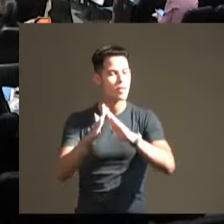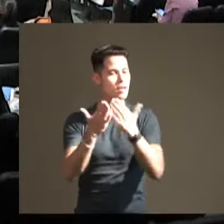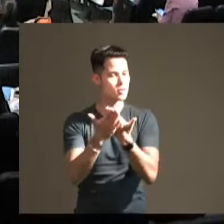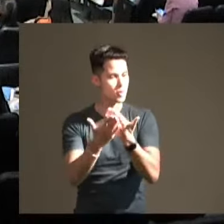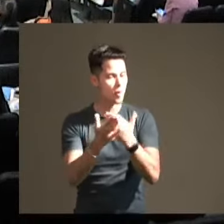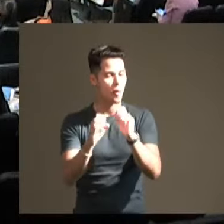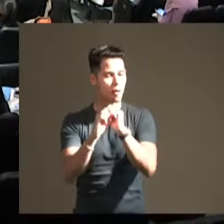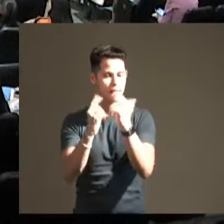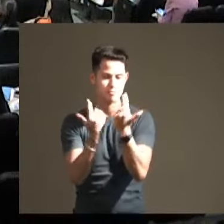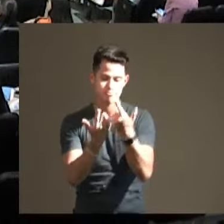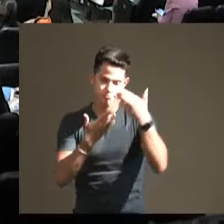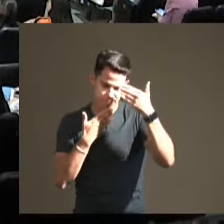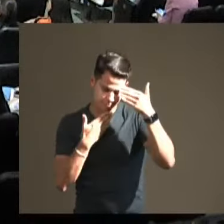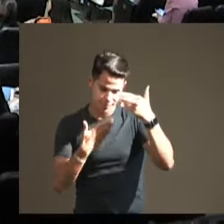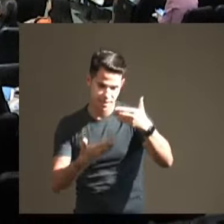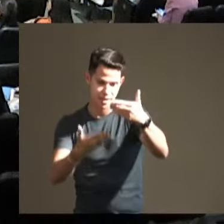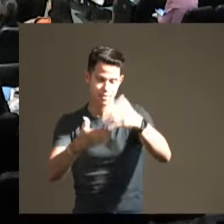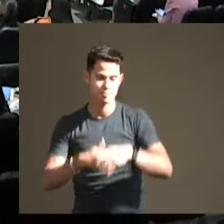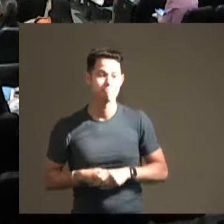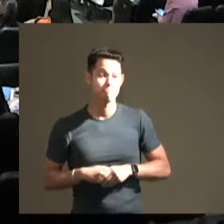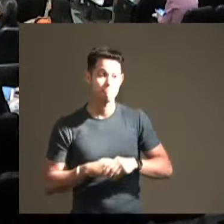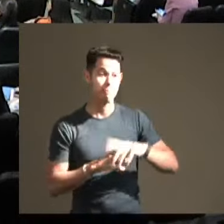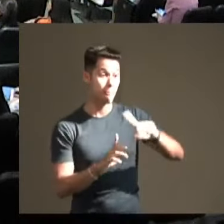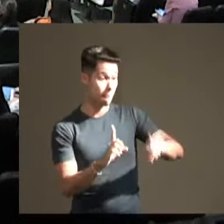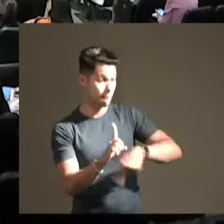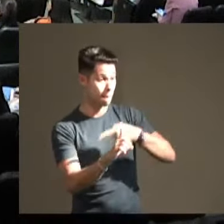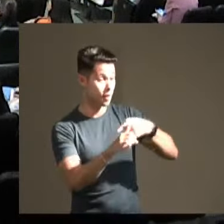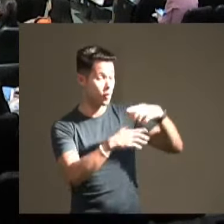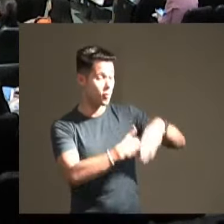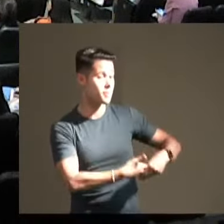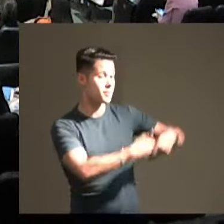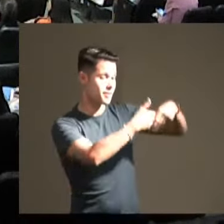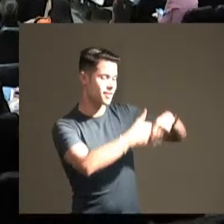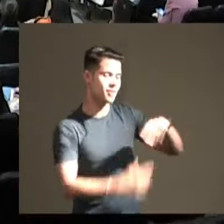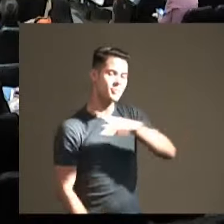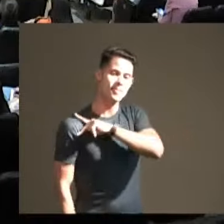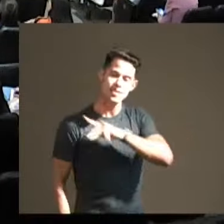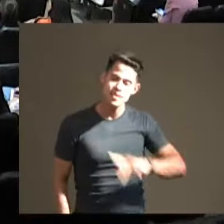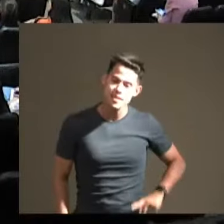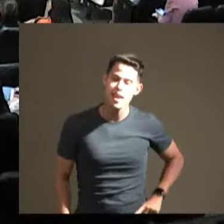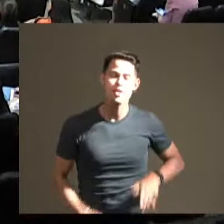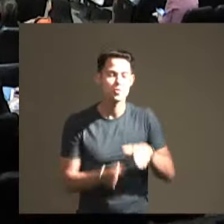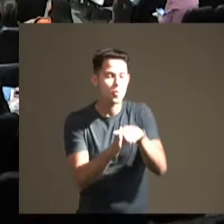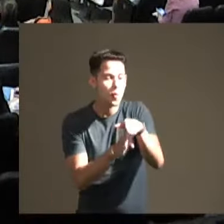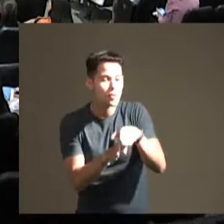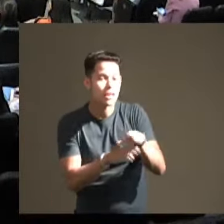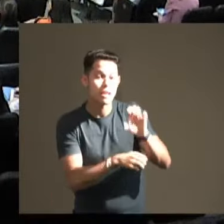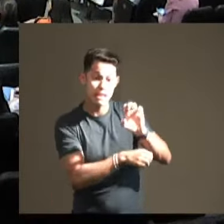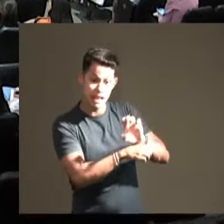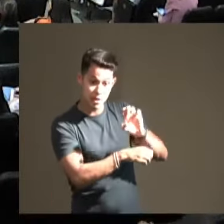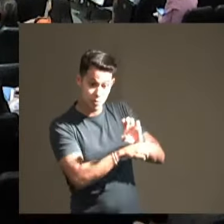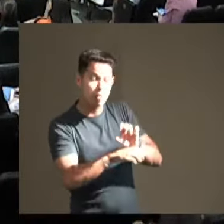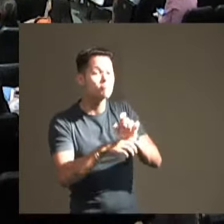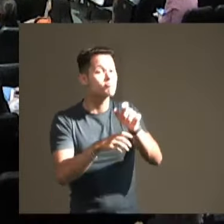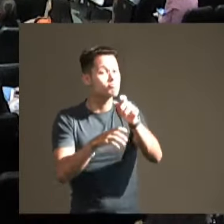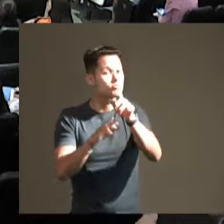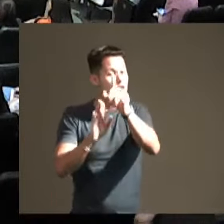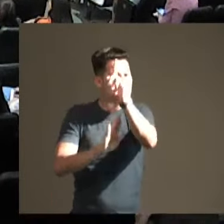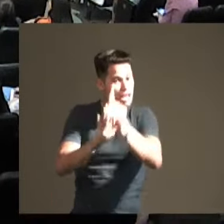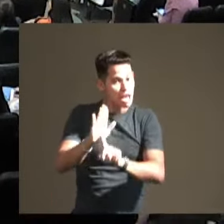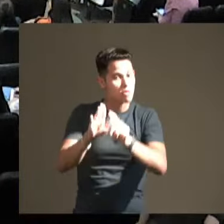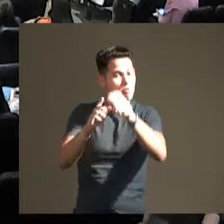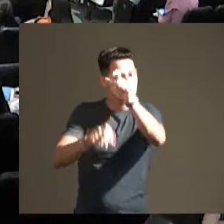Legislativo. Quero cumprimentar aqui o nosso presidente do Conselho Estadual dos Direitos das Pessoas com Deficiência do Estado de